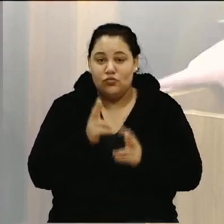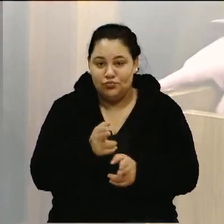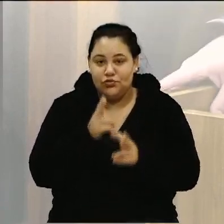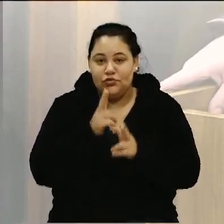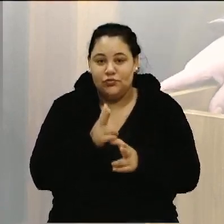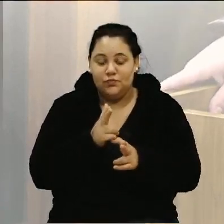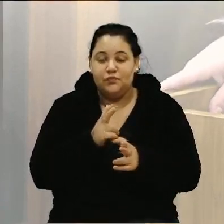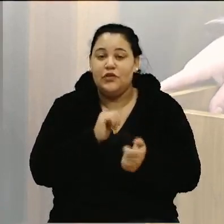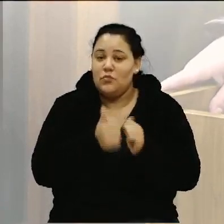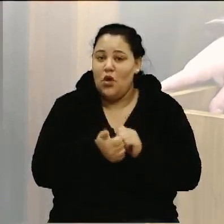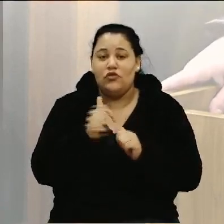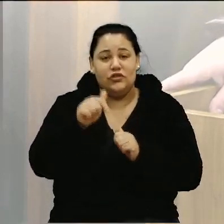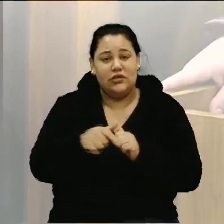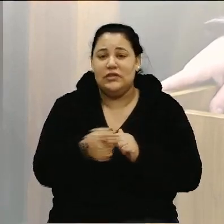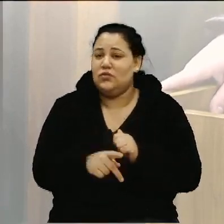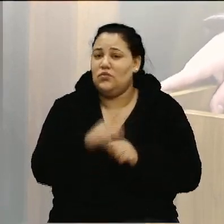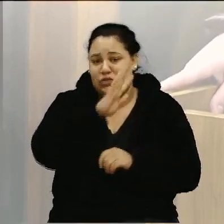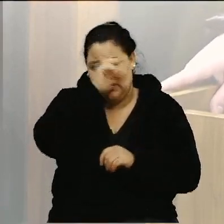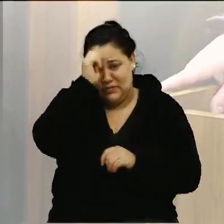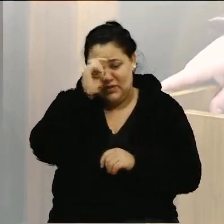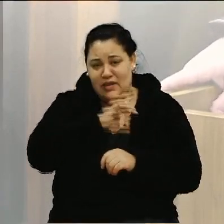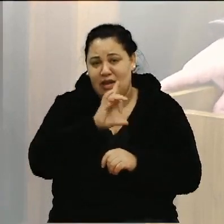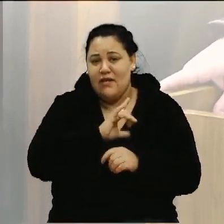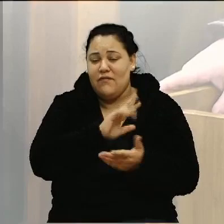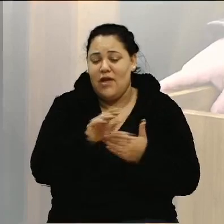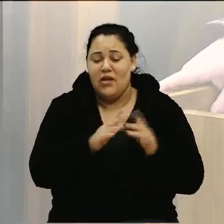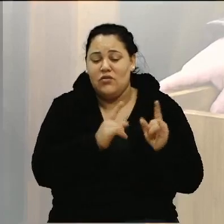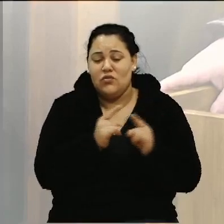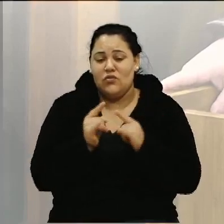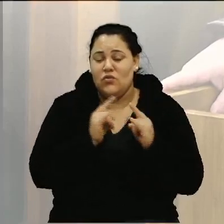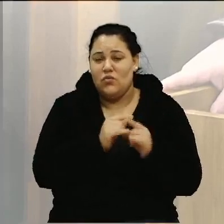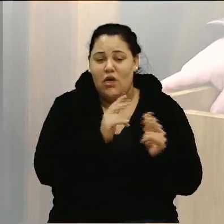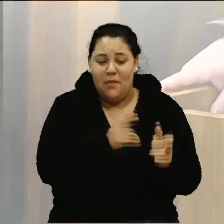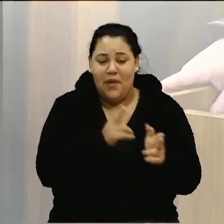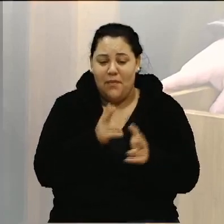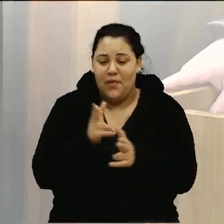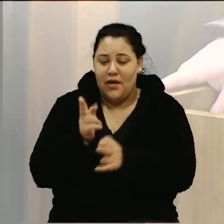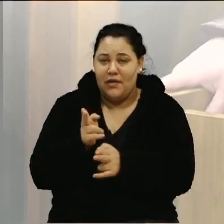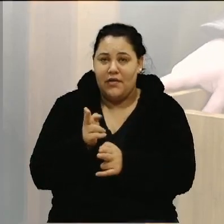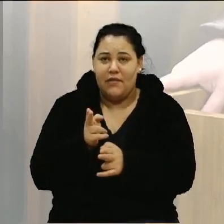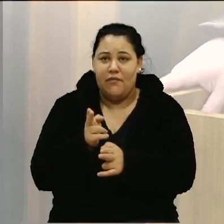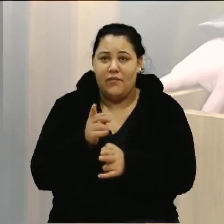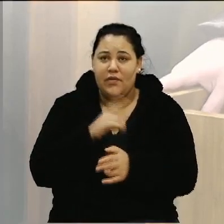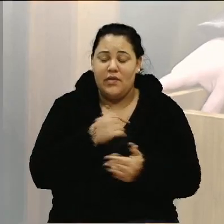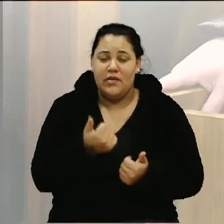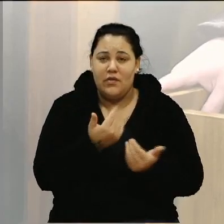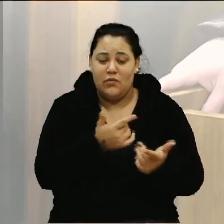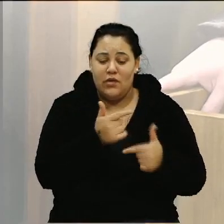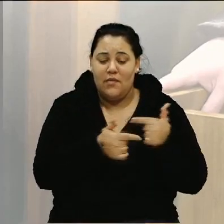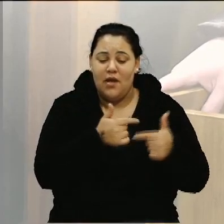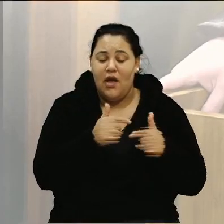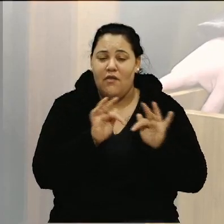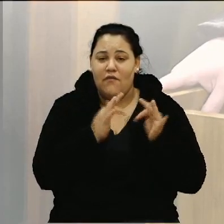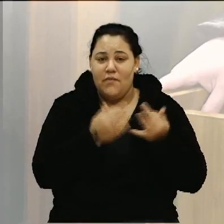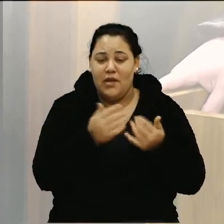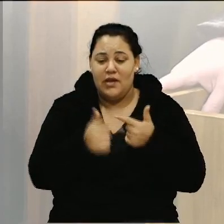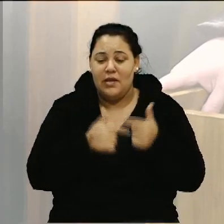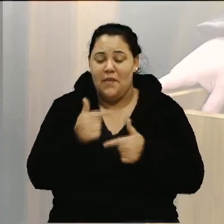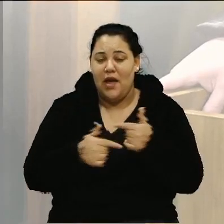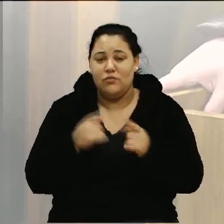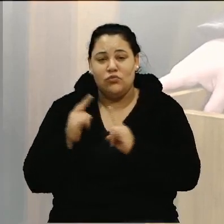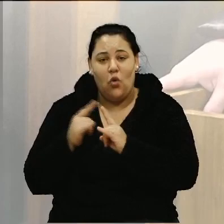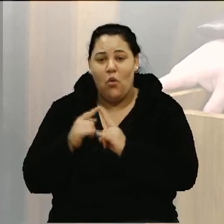gente sabe, vários clubes de tiro que dão emprego e sustento às famílias que trabalham nesses clubes de